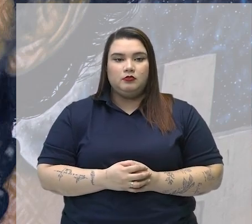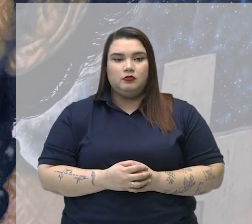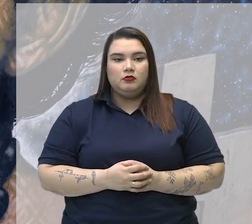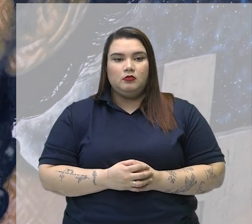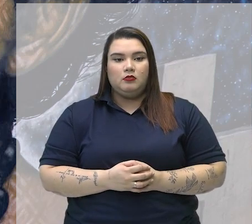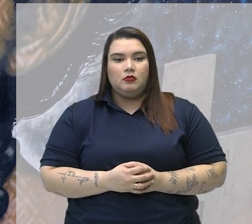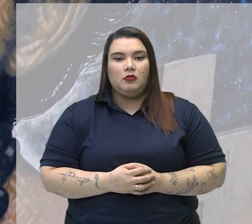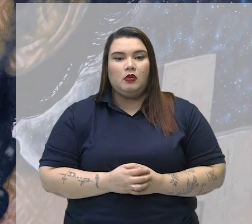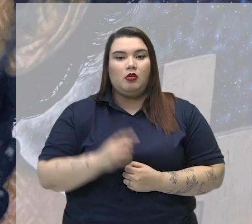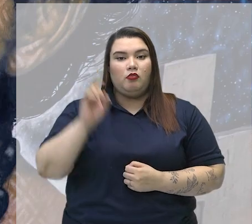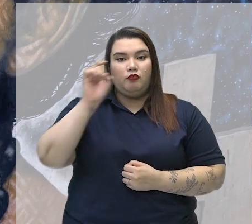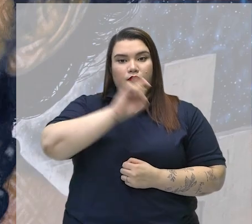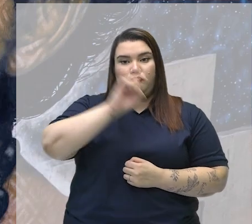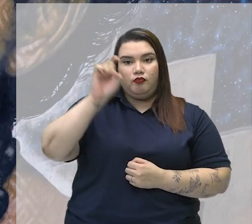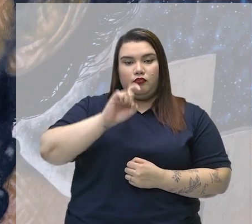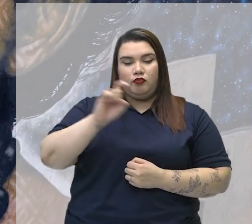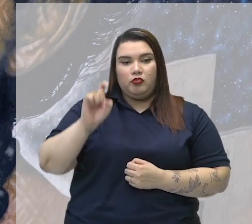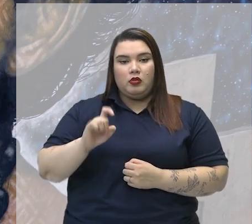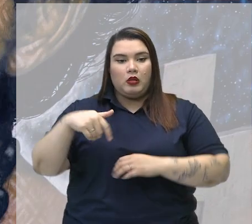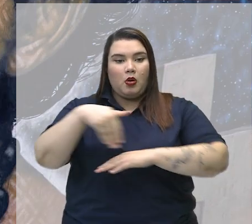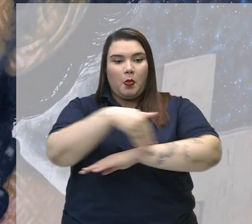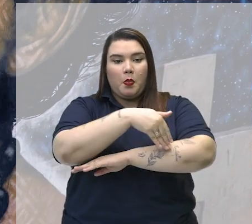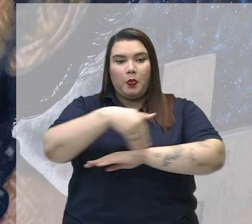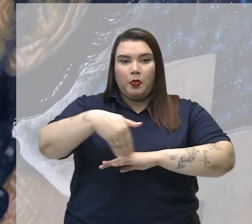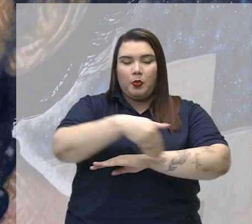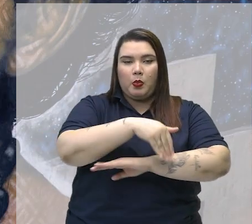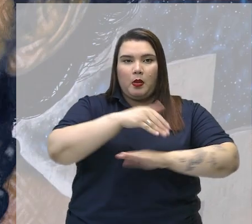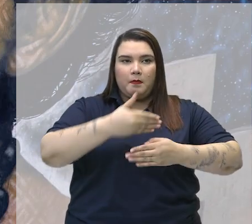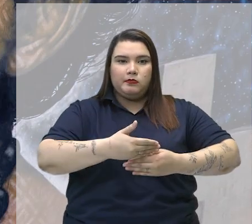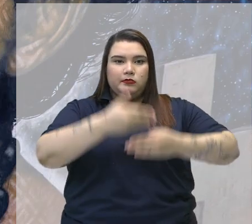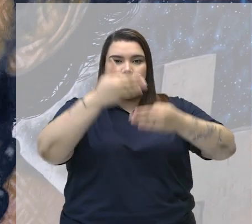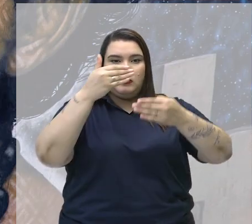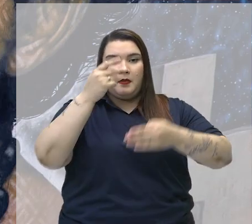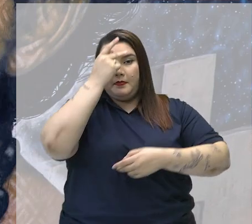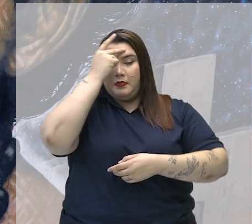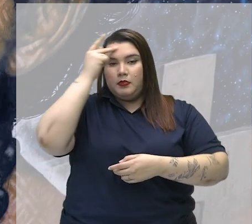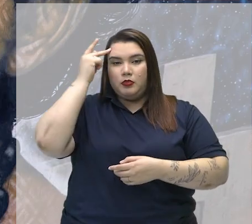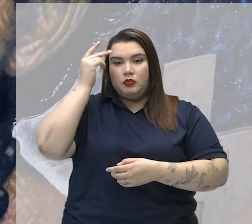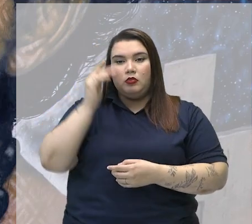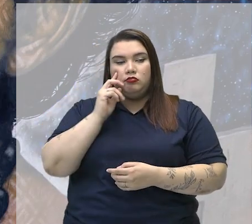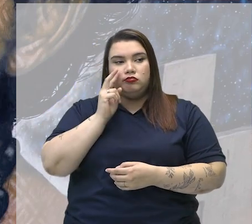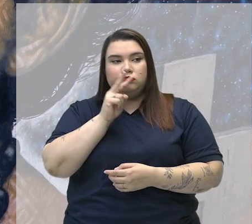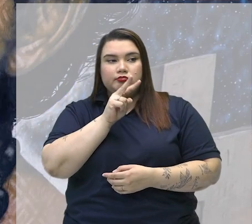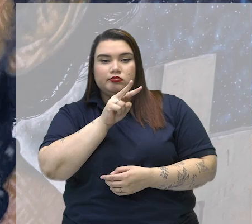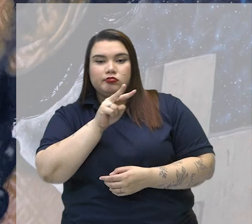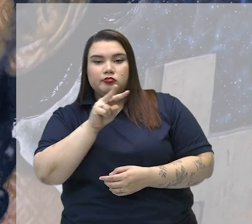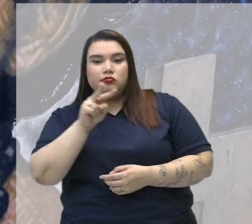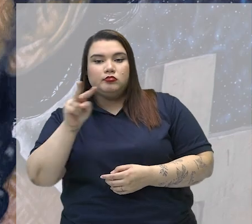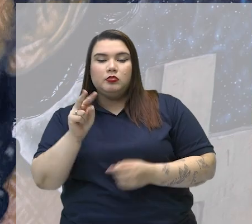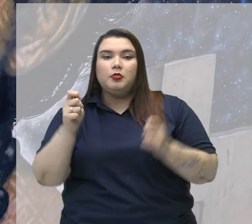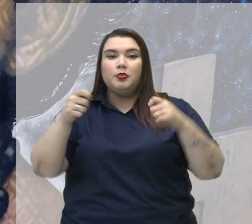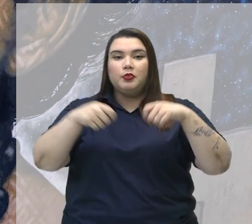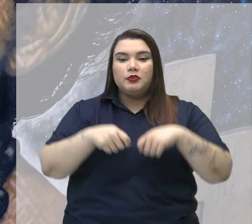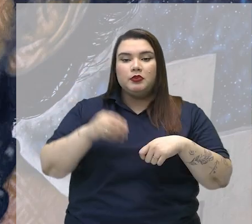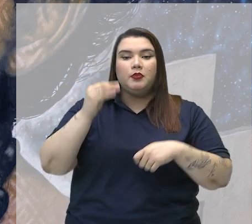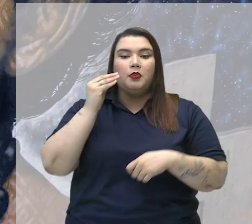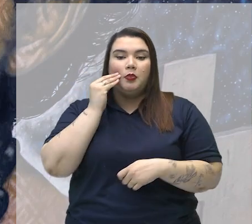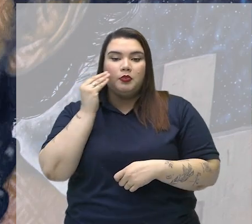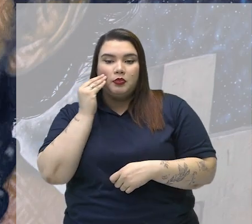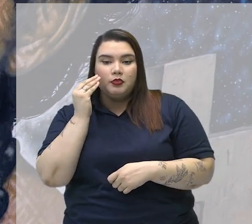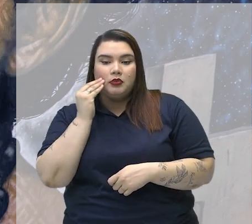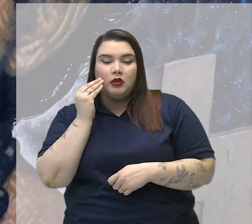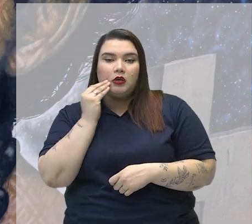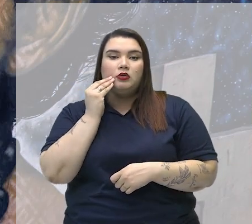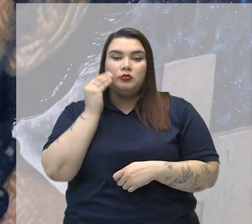um grafite que foi pintado na rua e que várias pessoas, ao passarem, têm essa